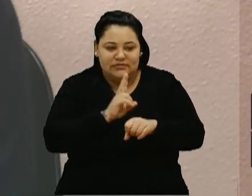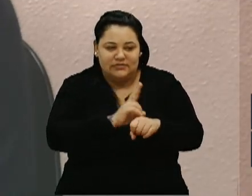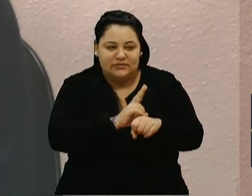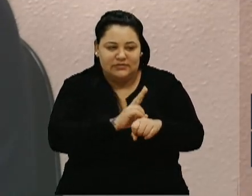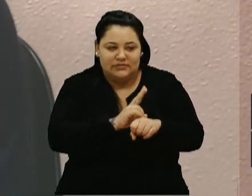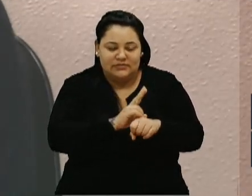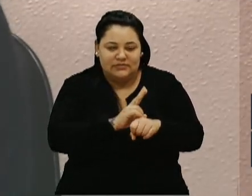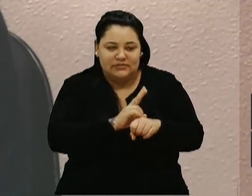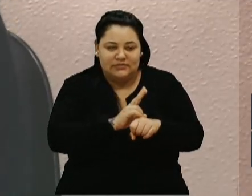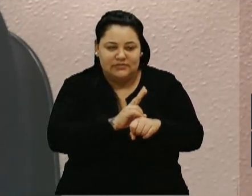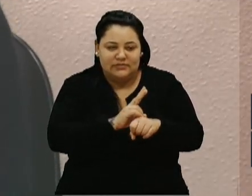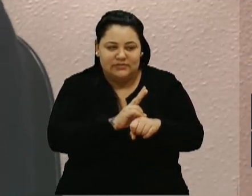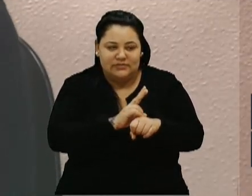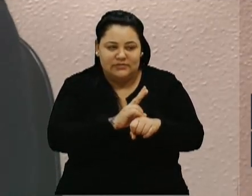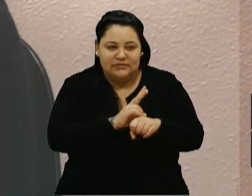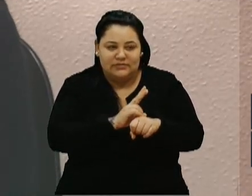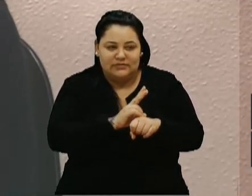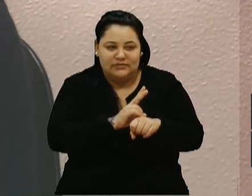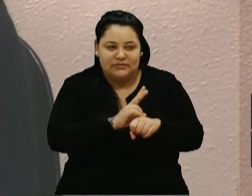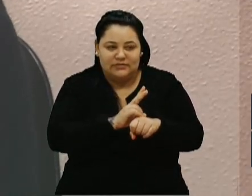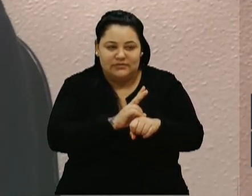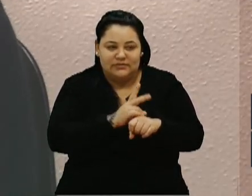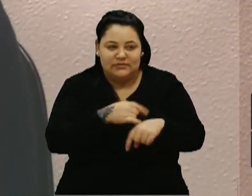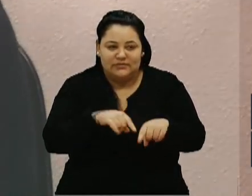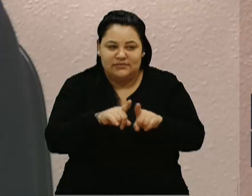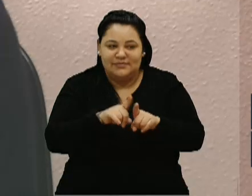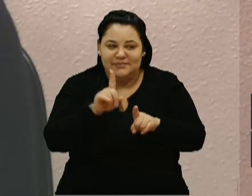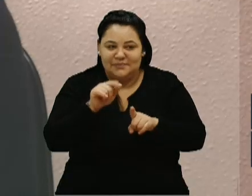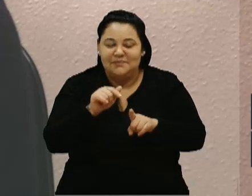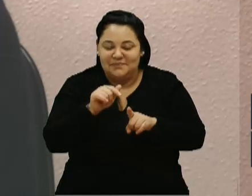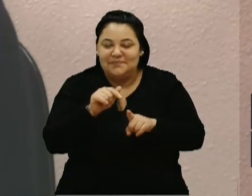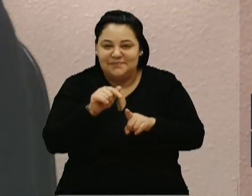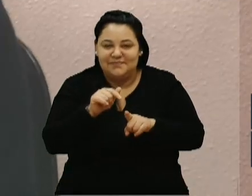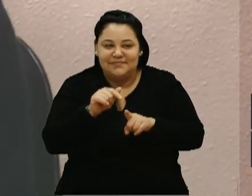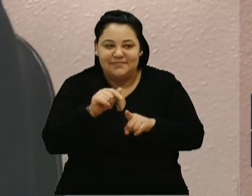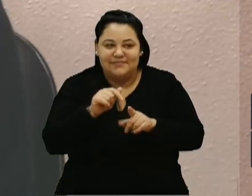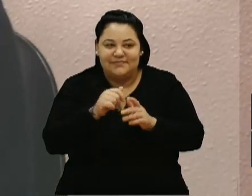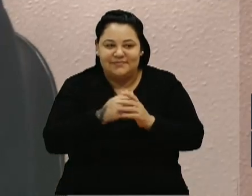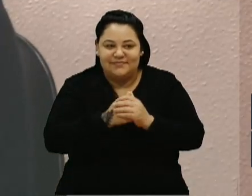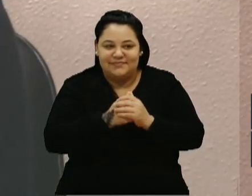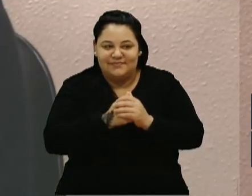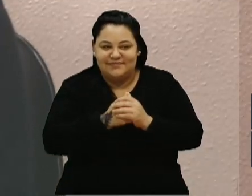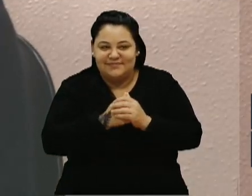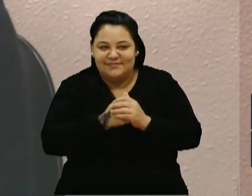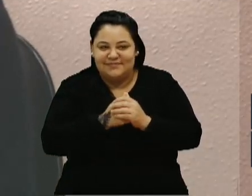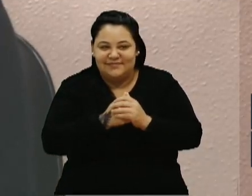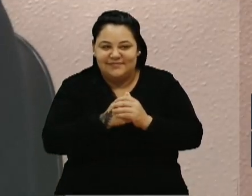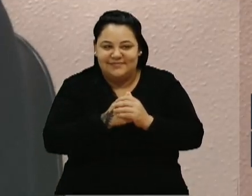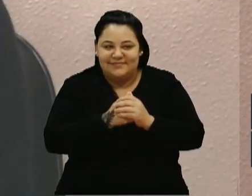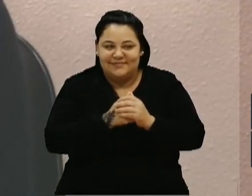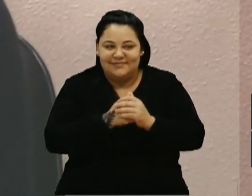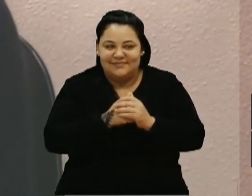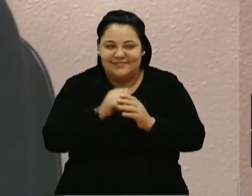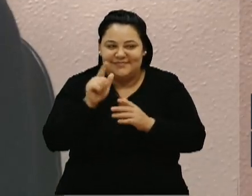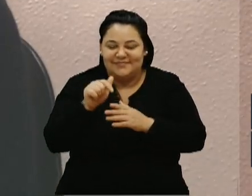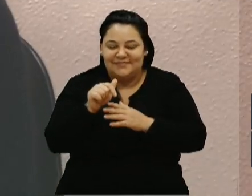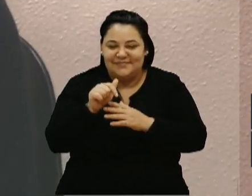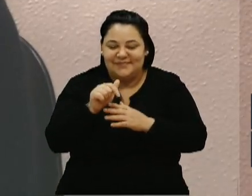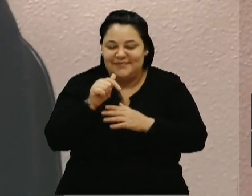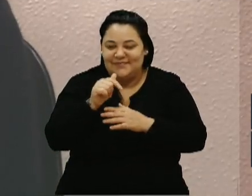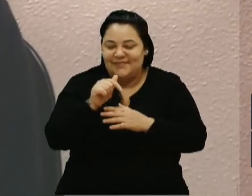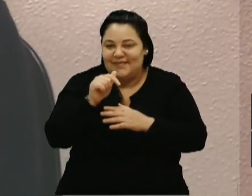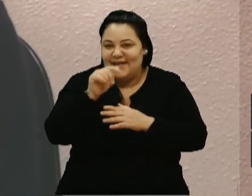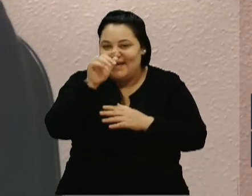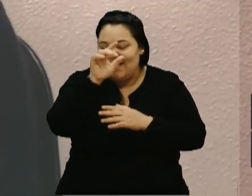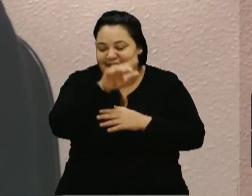forma ampliada, a gente dificilmente vai ter avanços, né? A gente não pode pensar como um problema apenas